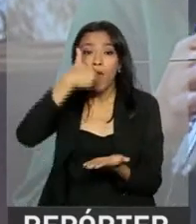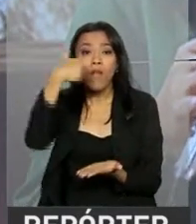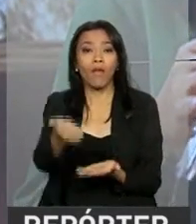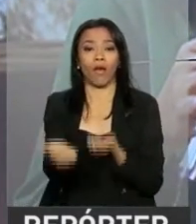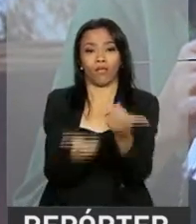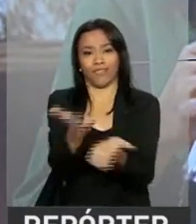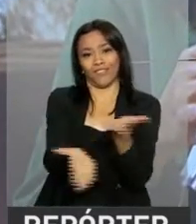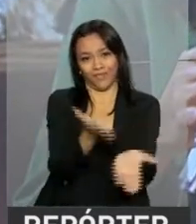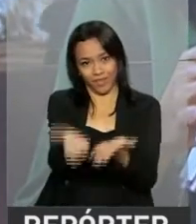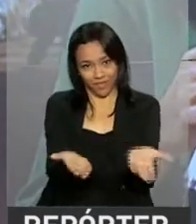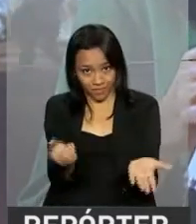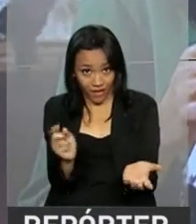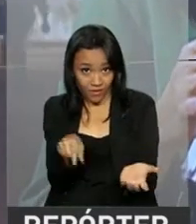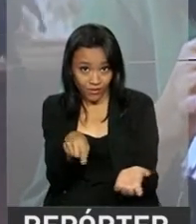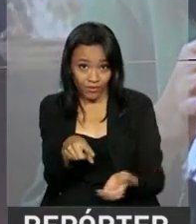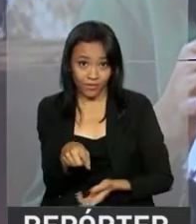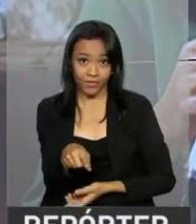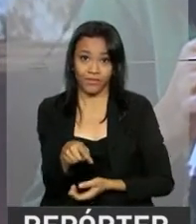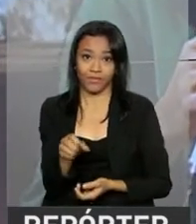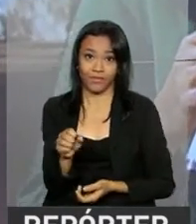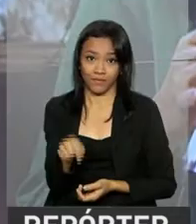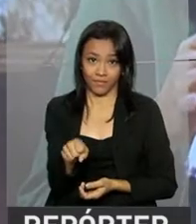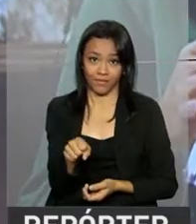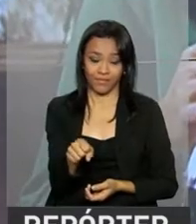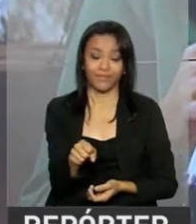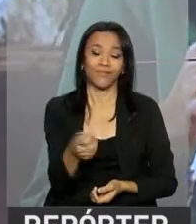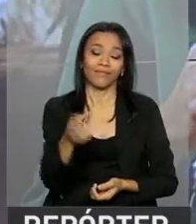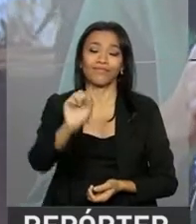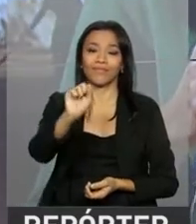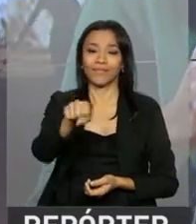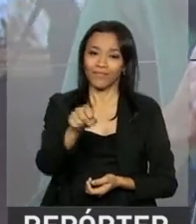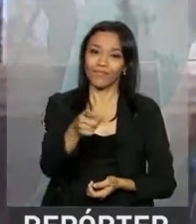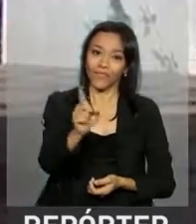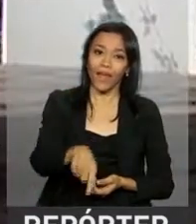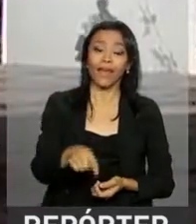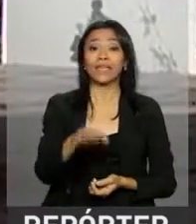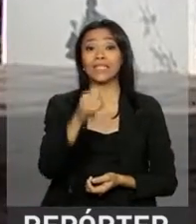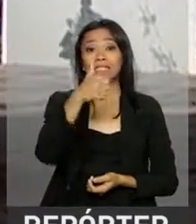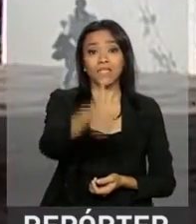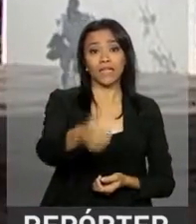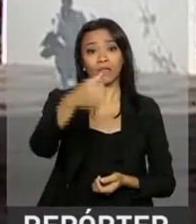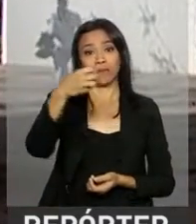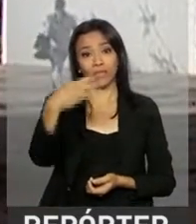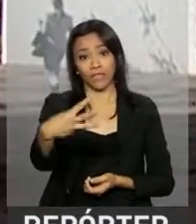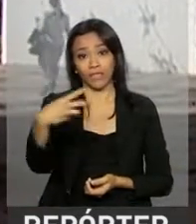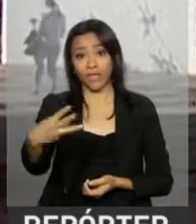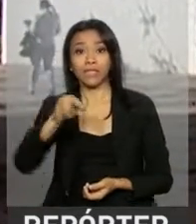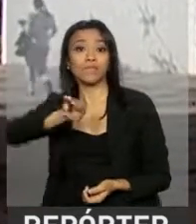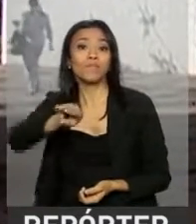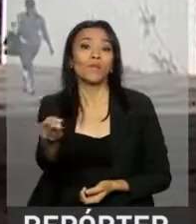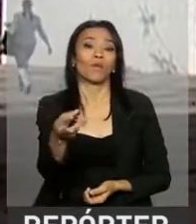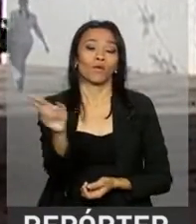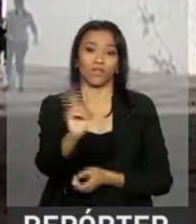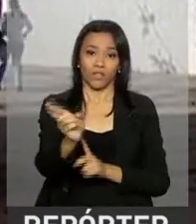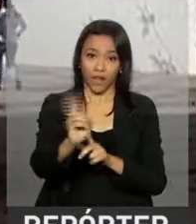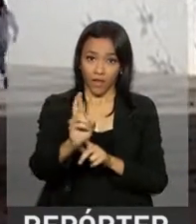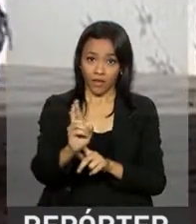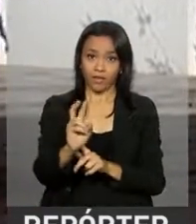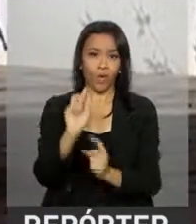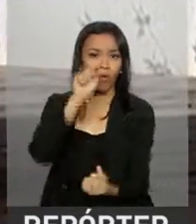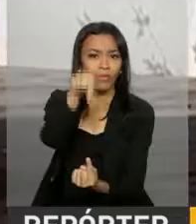básica isso para o lado bom é isso mesmo renata são 133 milhões de reais para